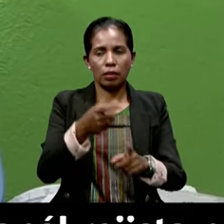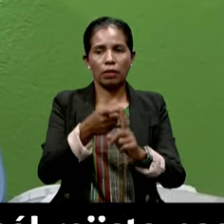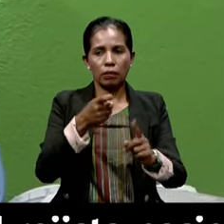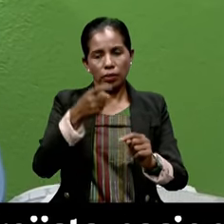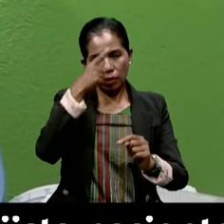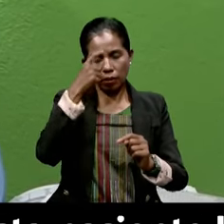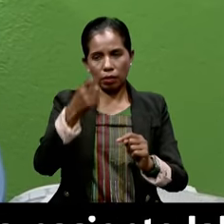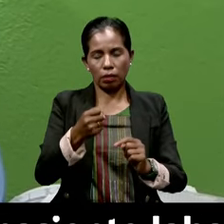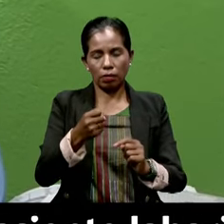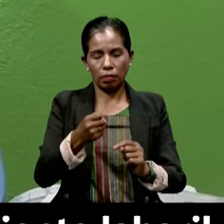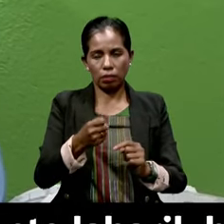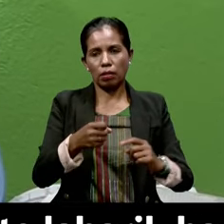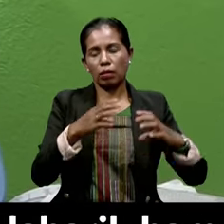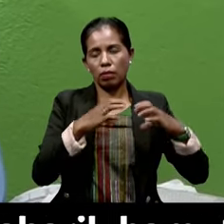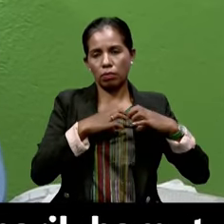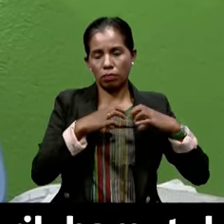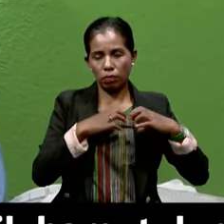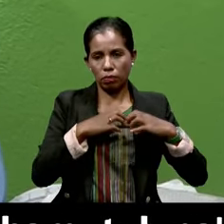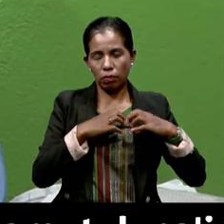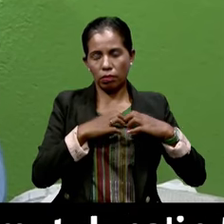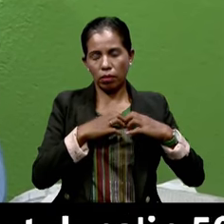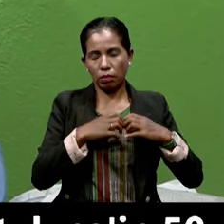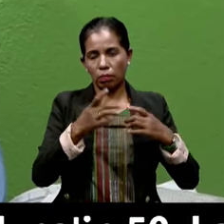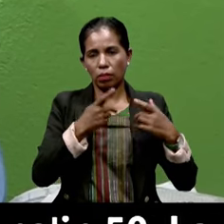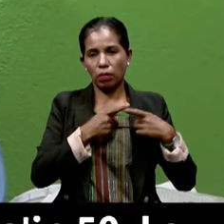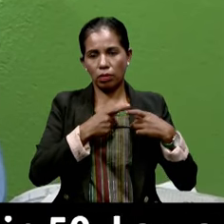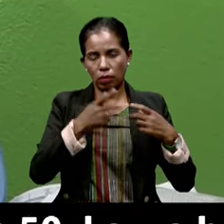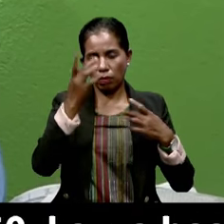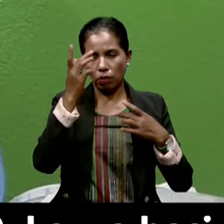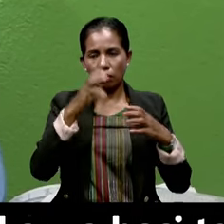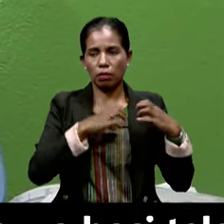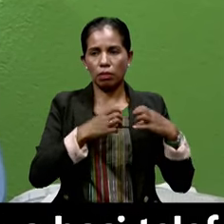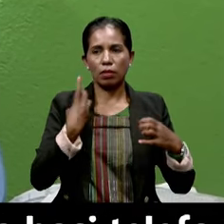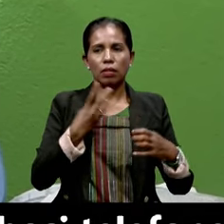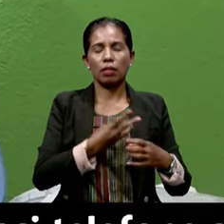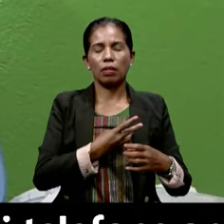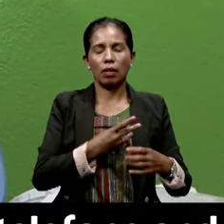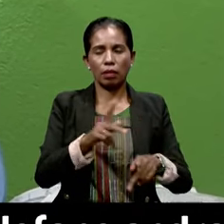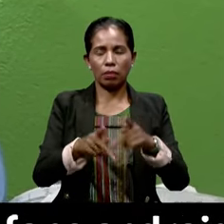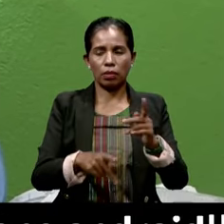ni atas kesem, itu mus sila uki lei, tu lo sema sila atas kesem ni ya